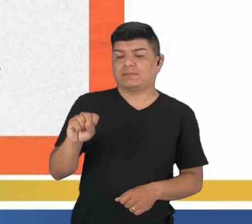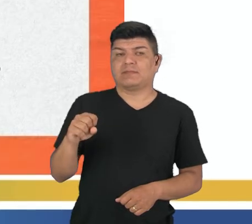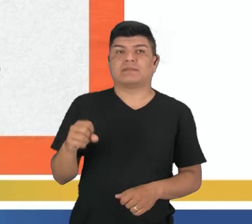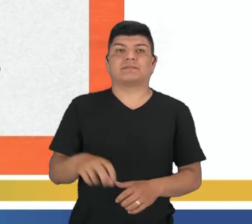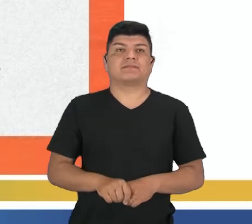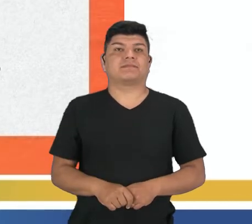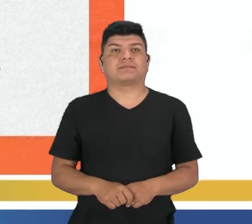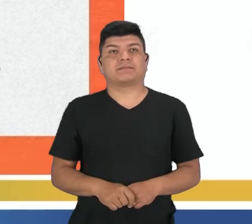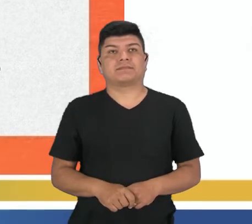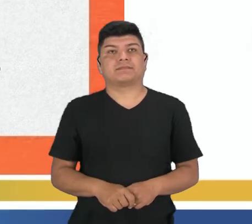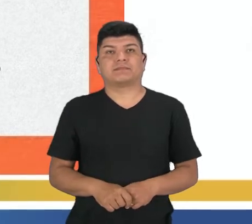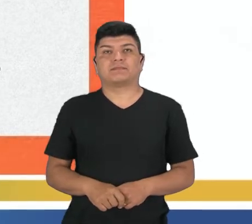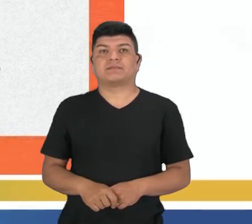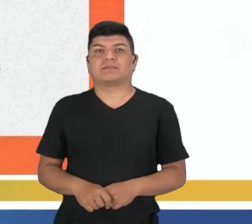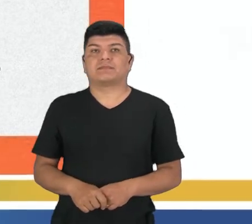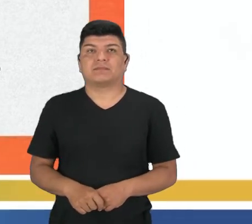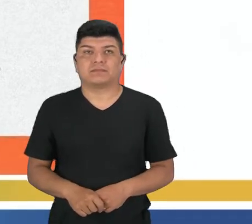tá?